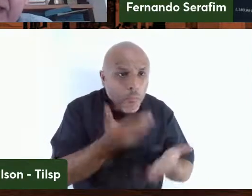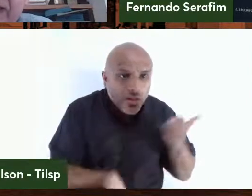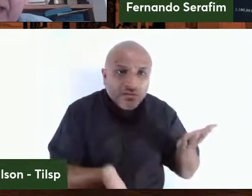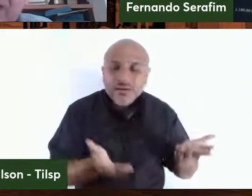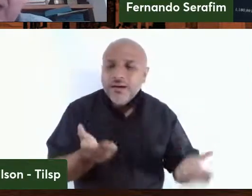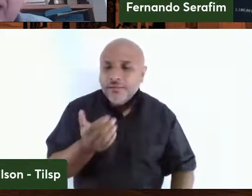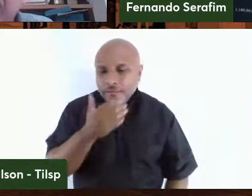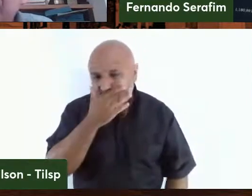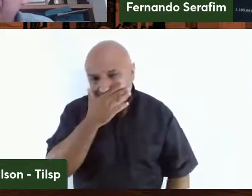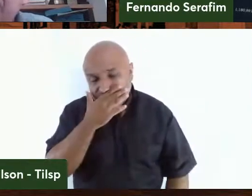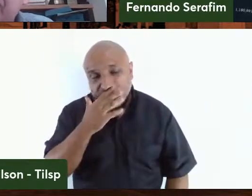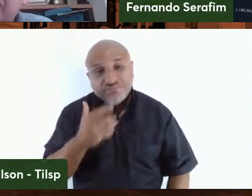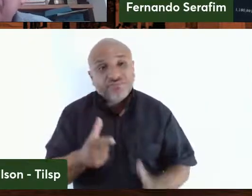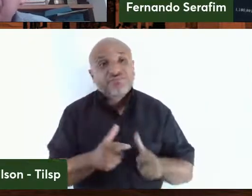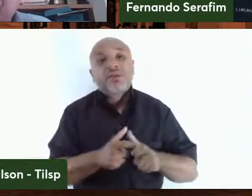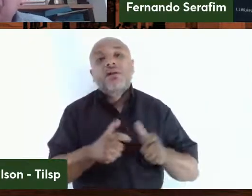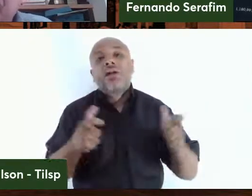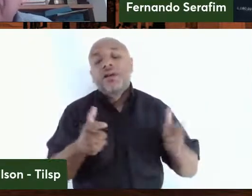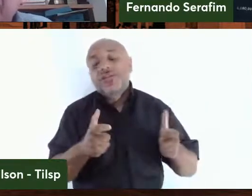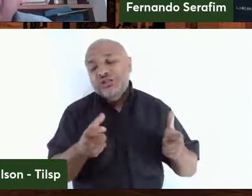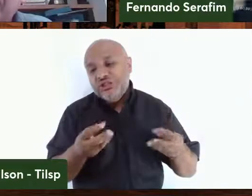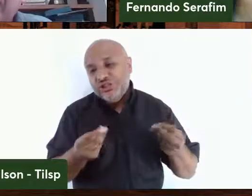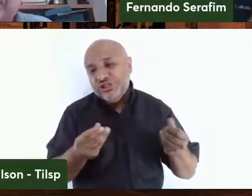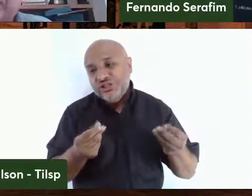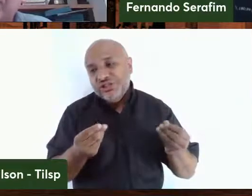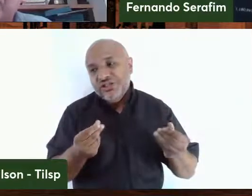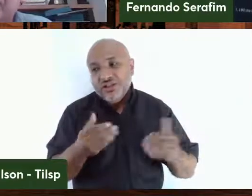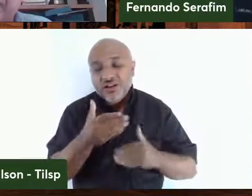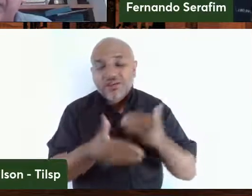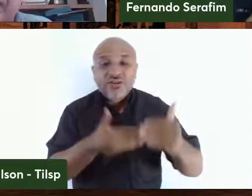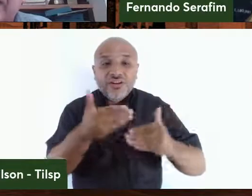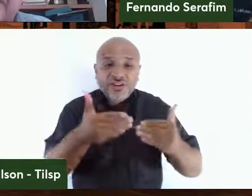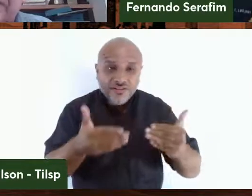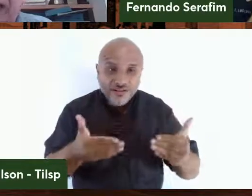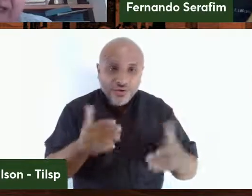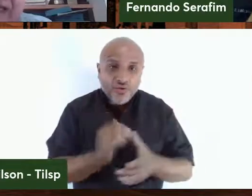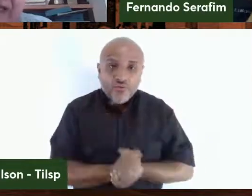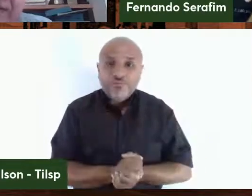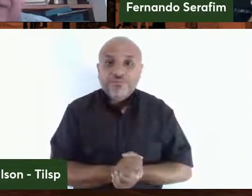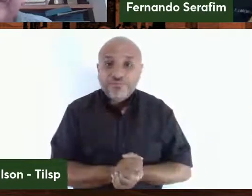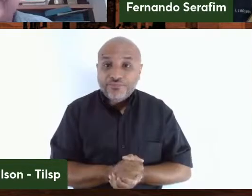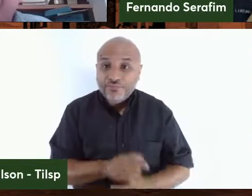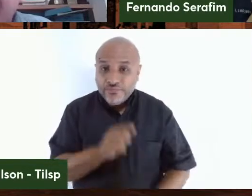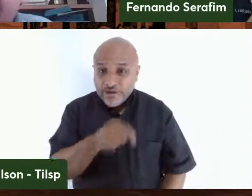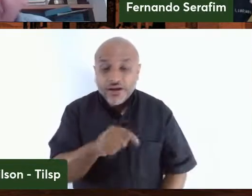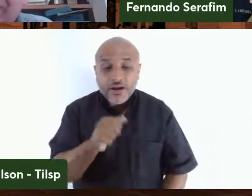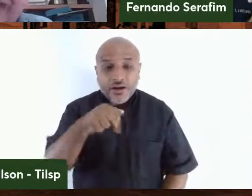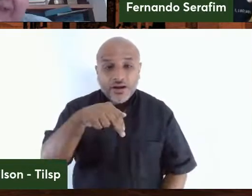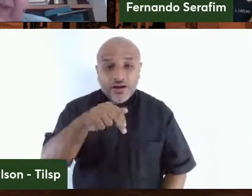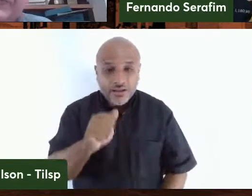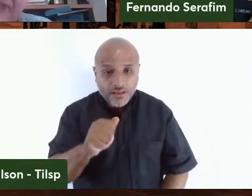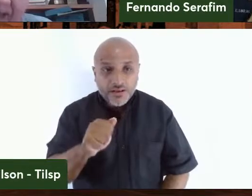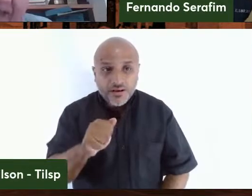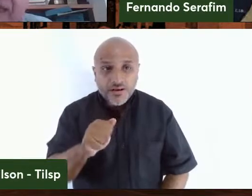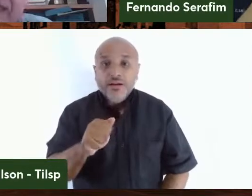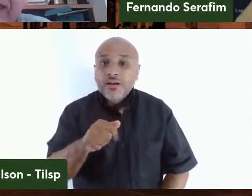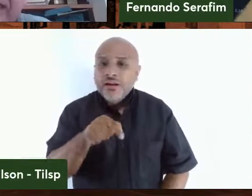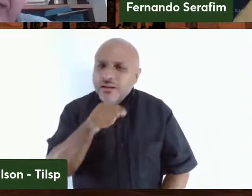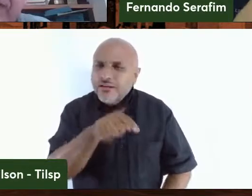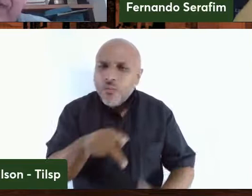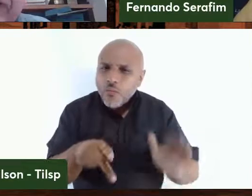né? E o grande, vamos dizer, a grande questão para ela, e questão